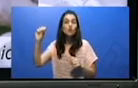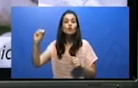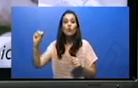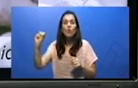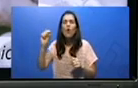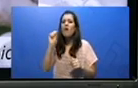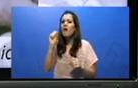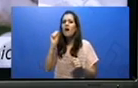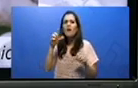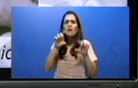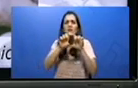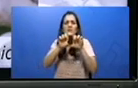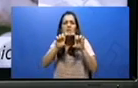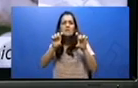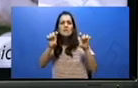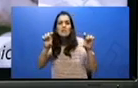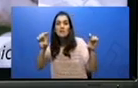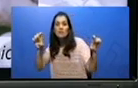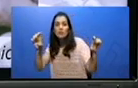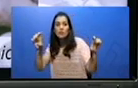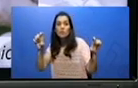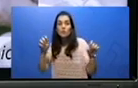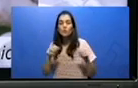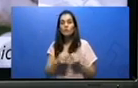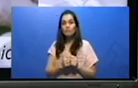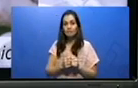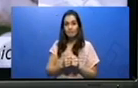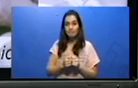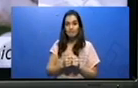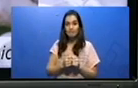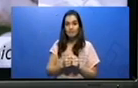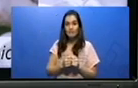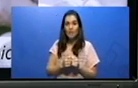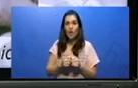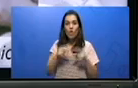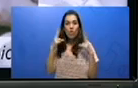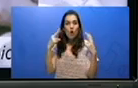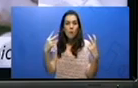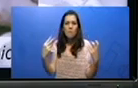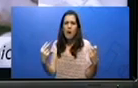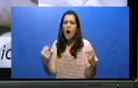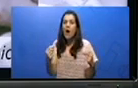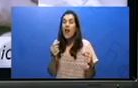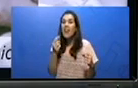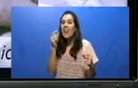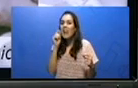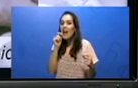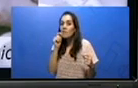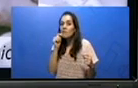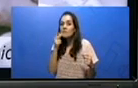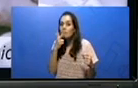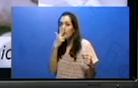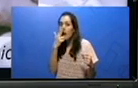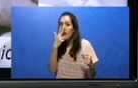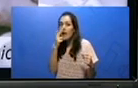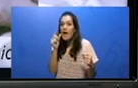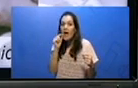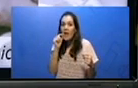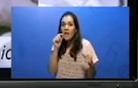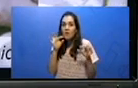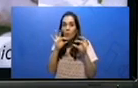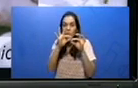coisa cilíndrica? É um formato geométrico típico comum em lápis, por exemplo. É algo que é circular